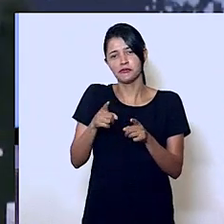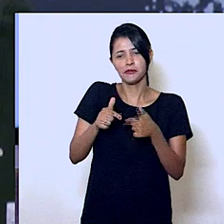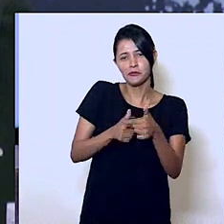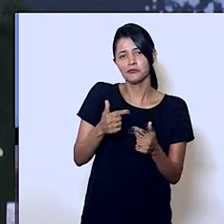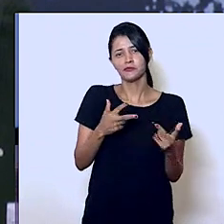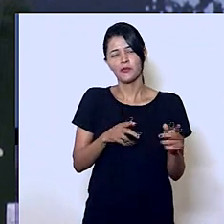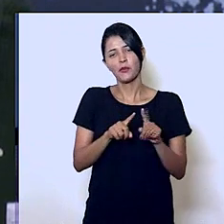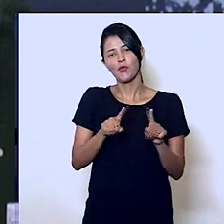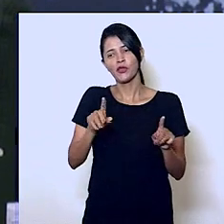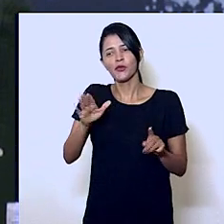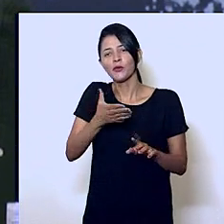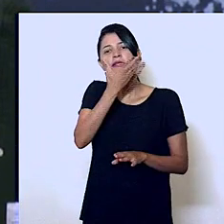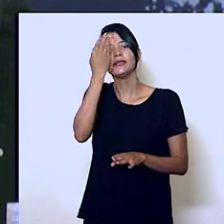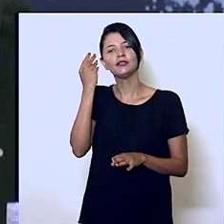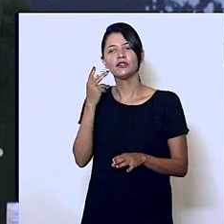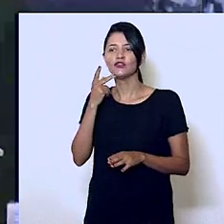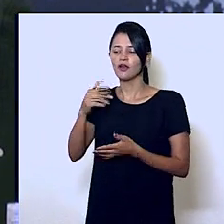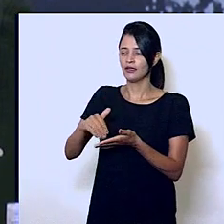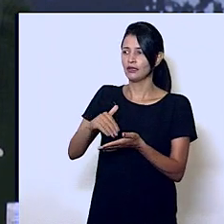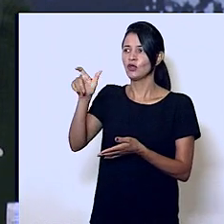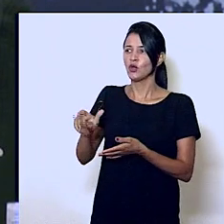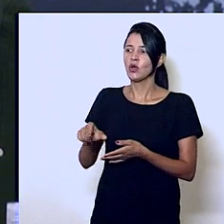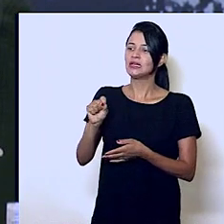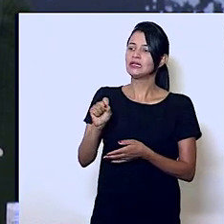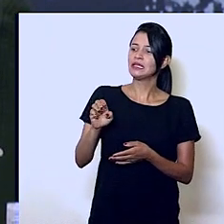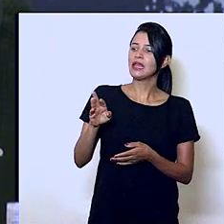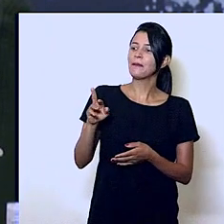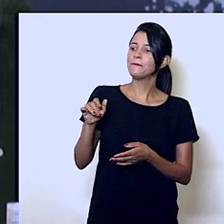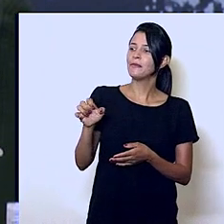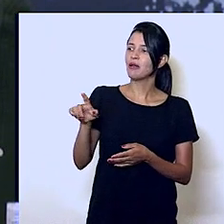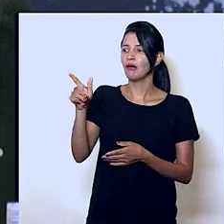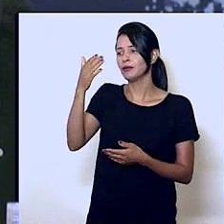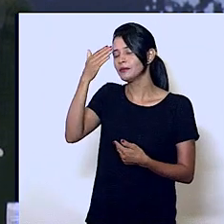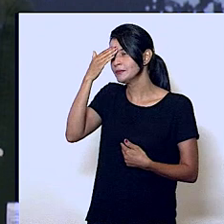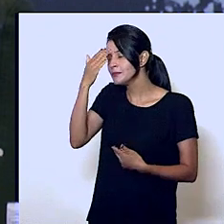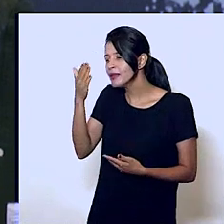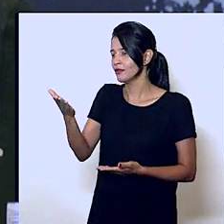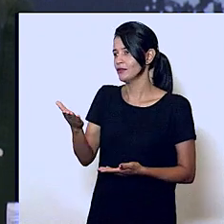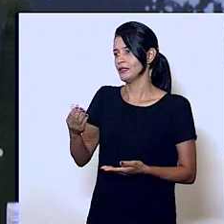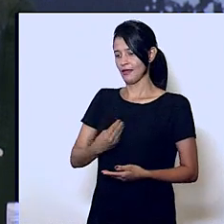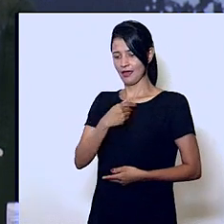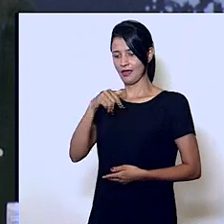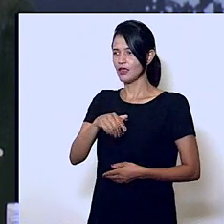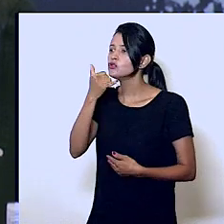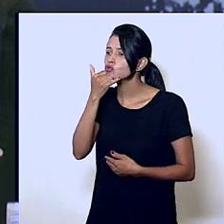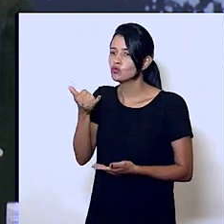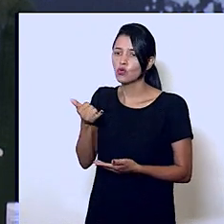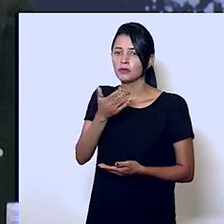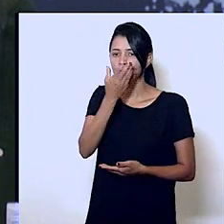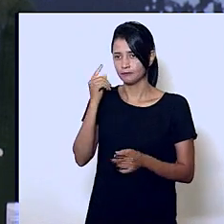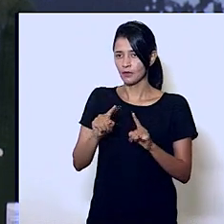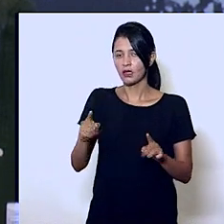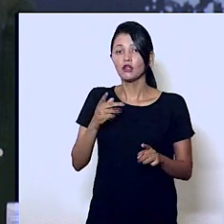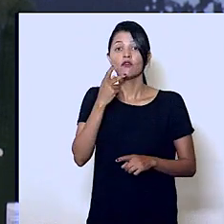Carlos Melles, presidente do SEBRAE. Muito obrigado pela sua presença aqui hoje, desculpas aí. E, claro, eu me referi ao ministro Paulo Roberto de Almeida, que foi meu